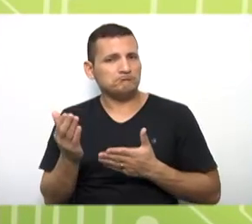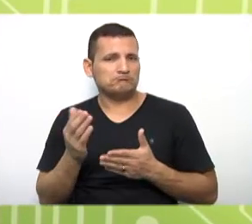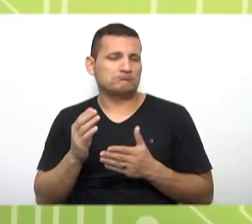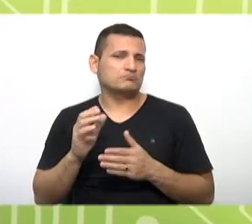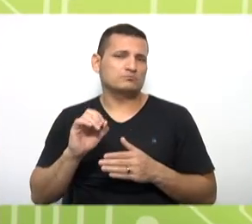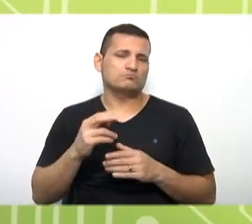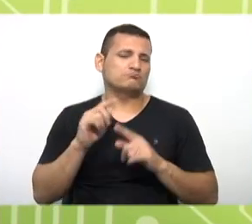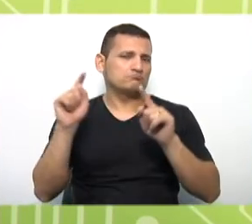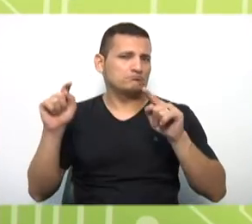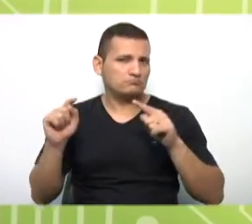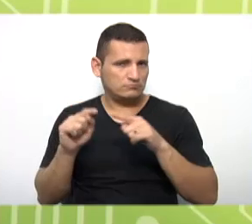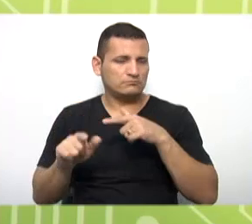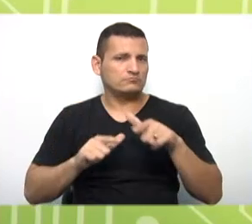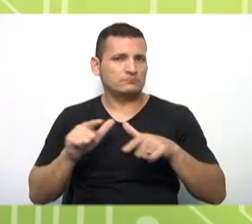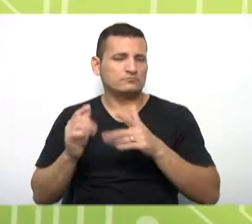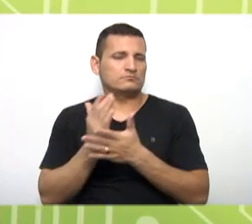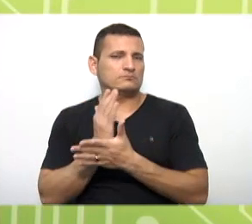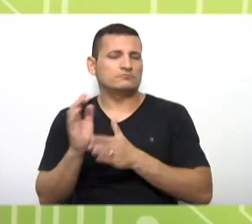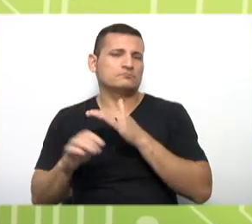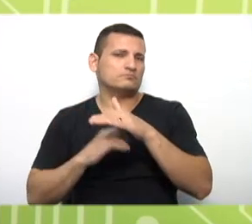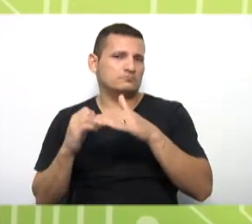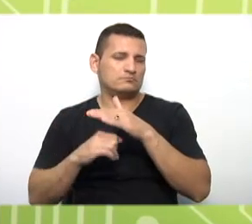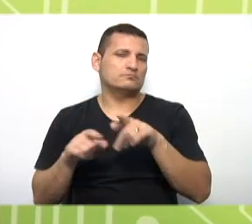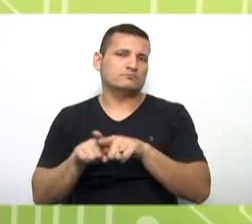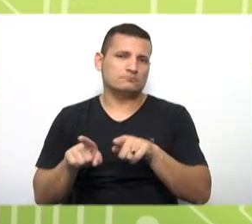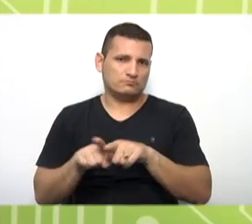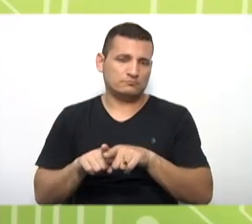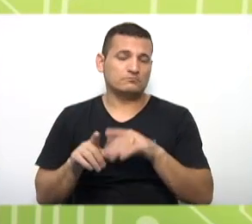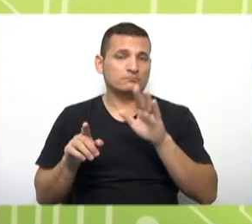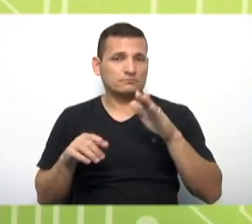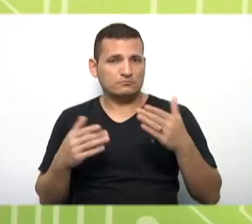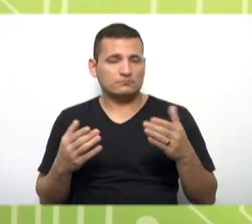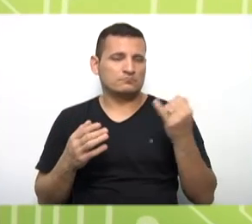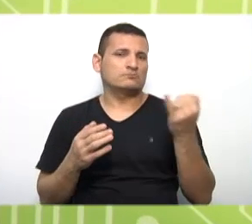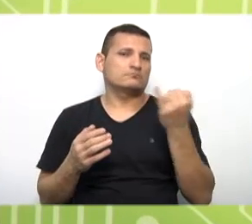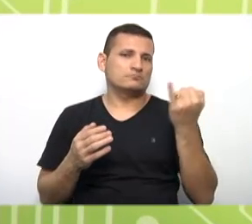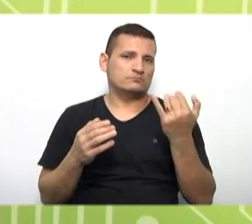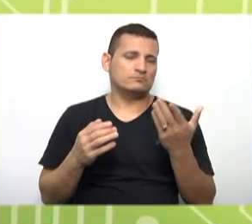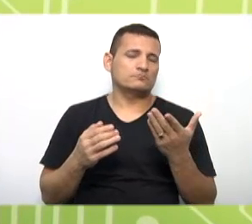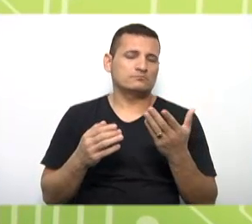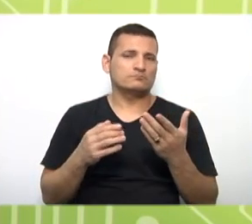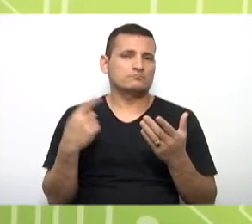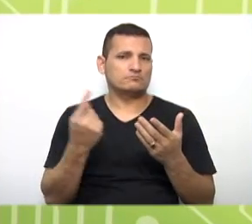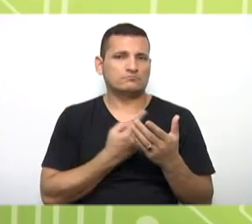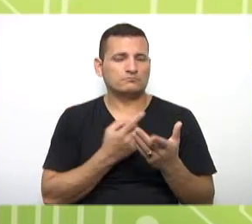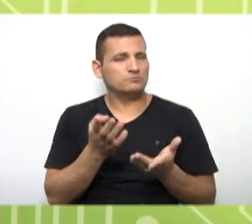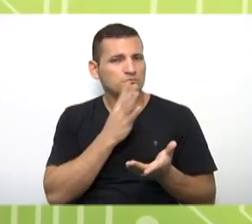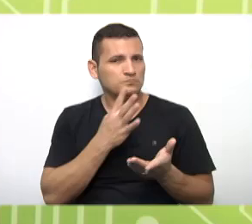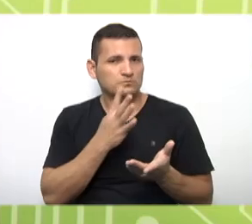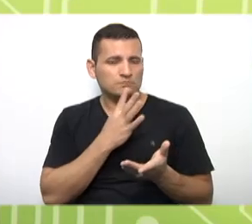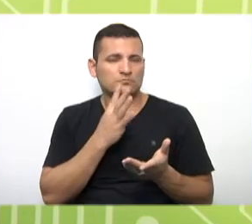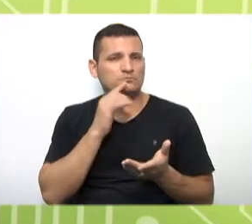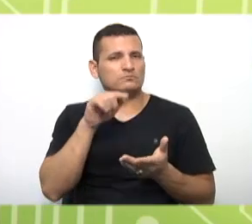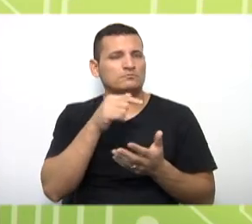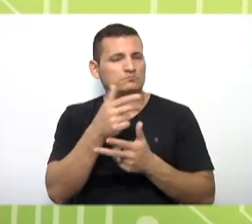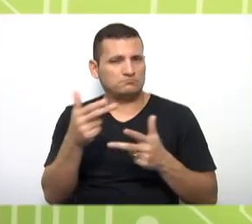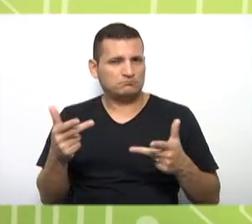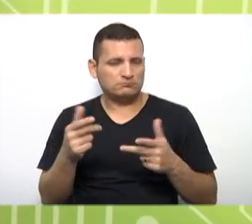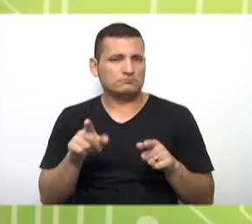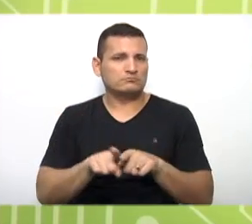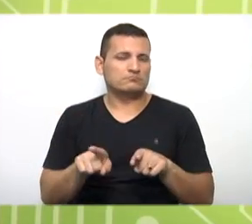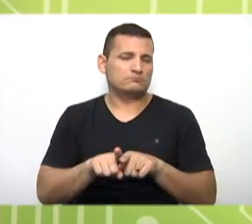como colaborador em alguma empresa também. Então é importante que a gente conheça essas questões e